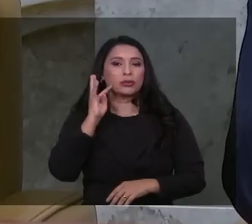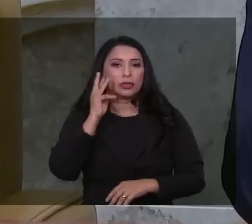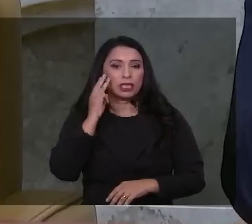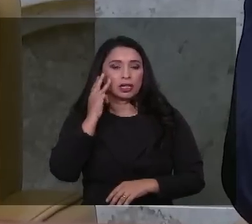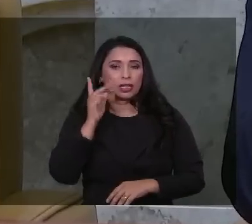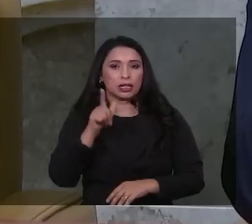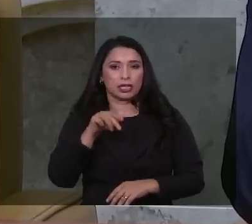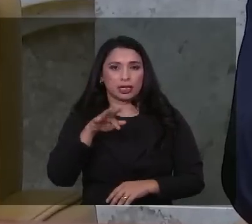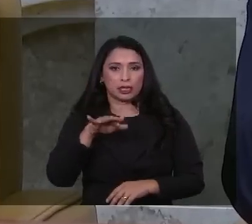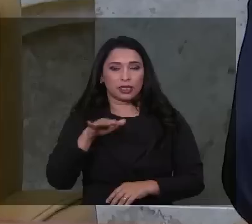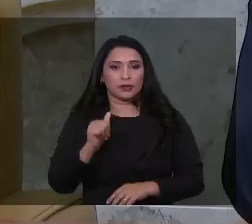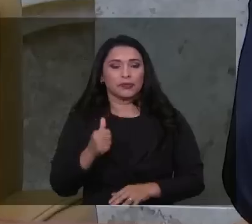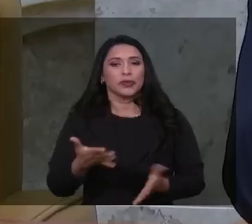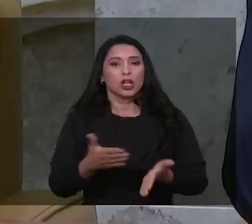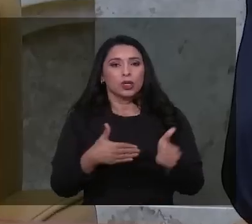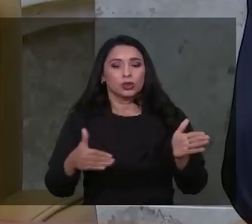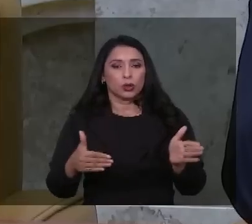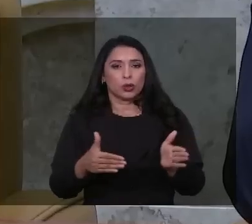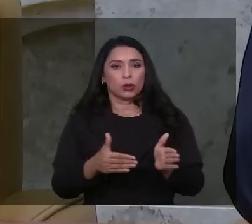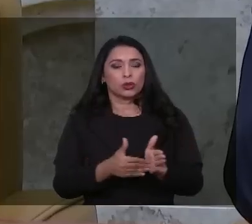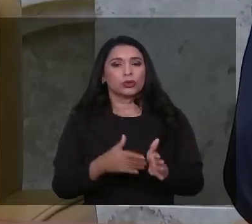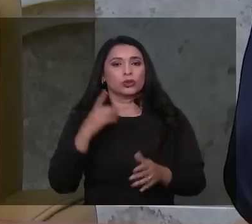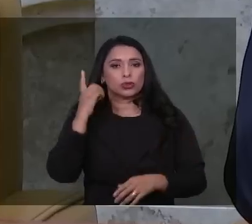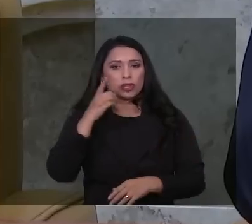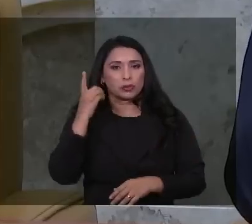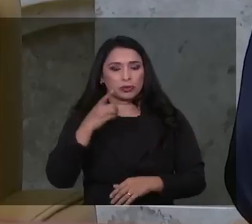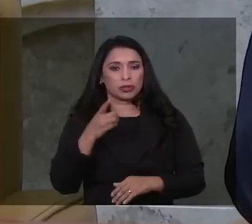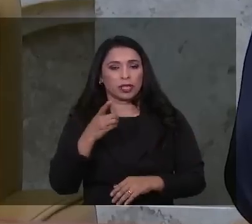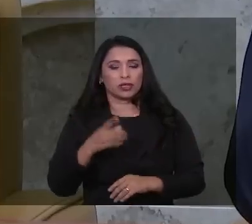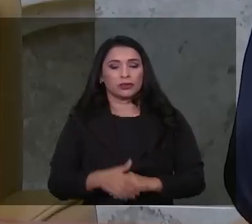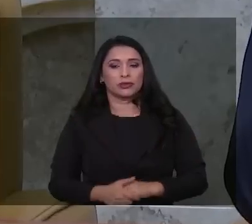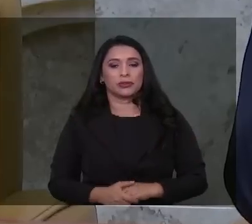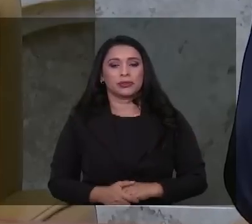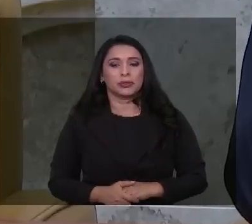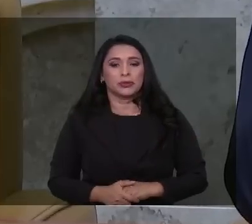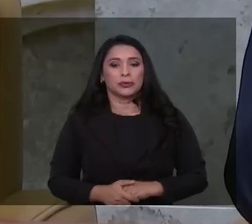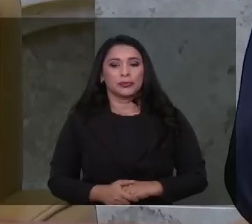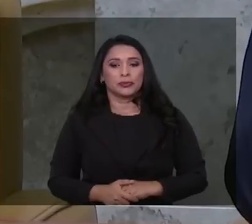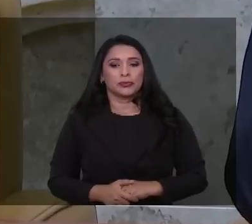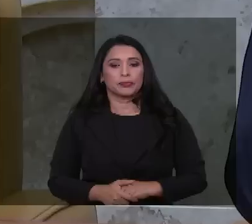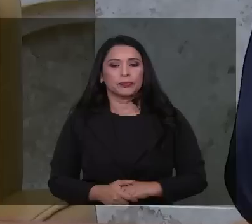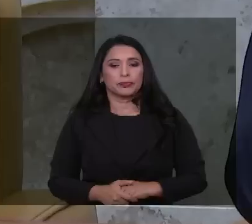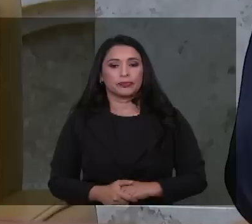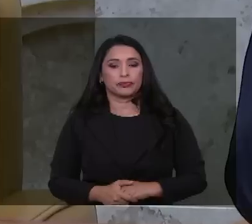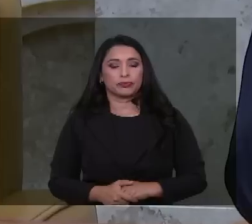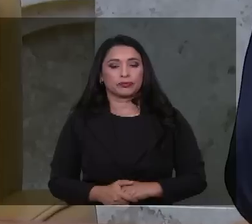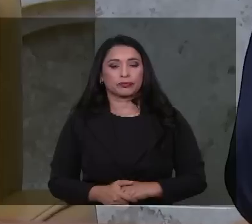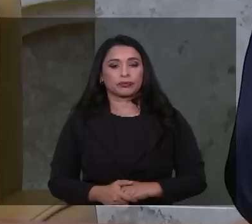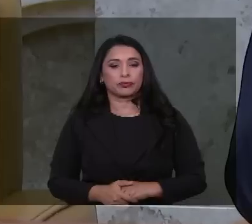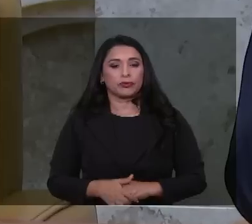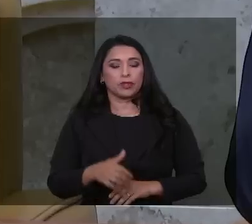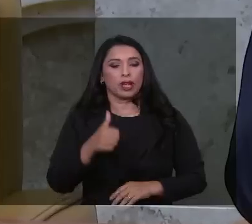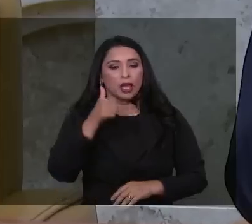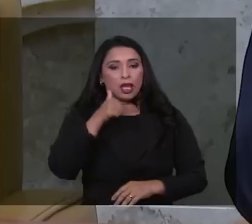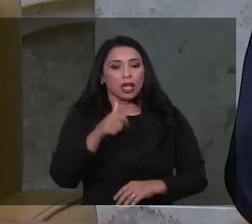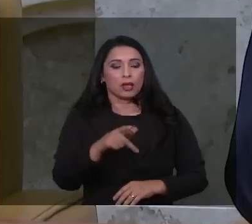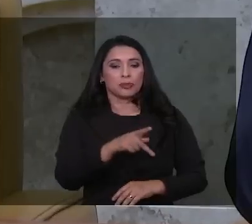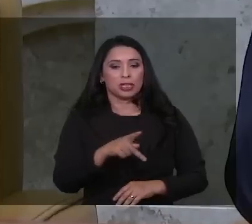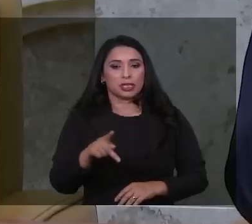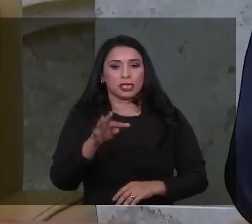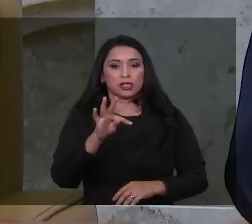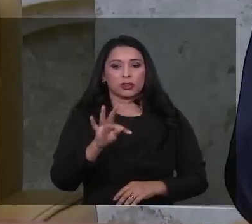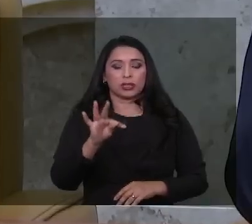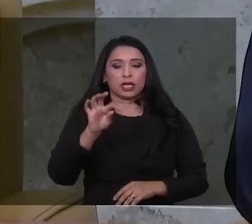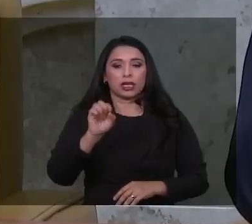de quem cumprimento todos os parlamentares. Suas excelências, a senhora presidente do Superior Tribunal